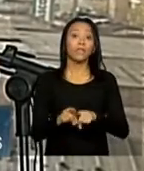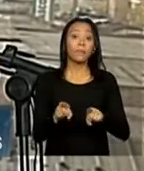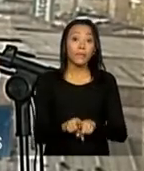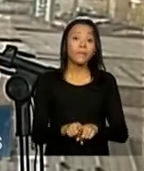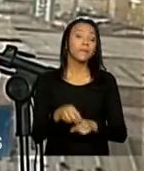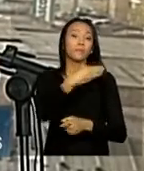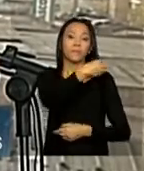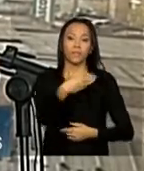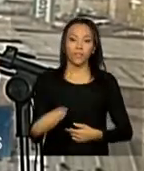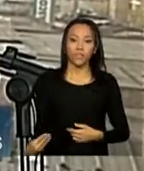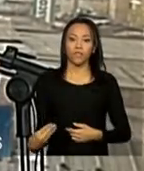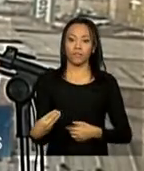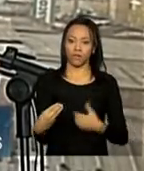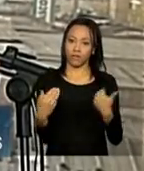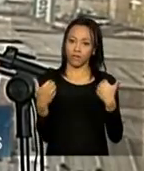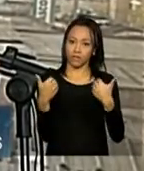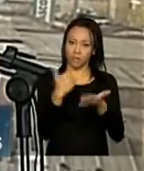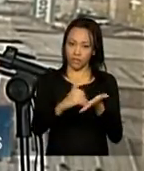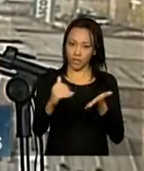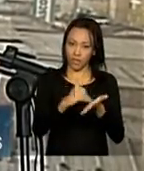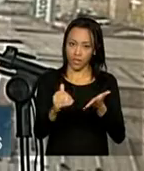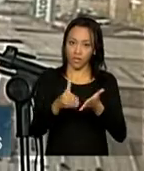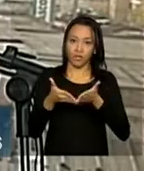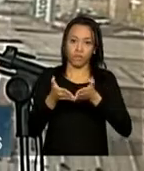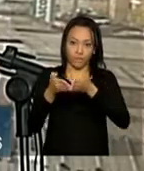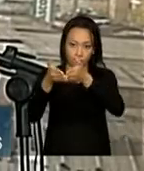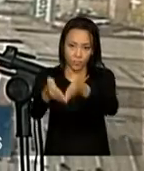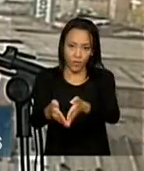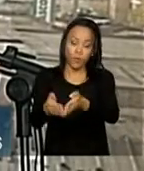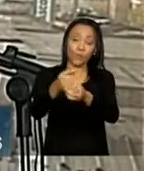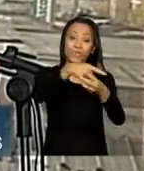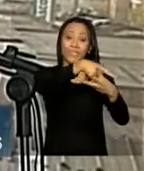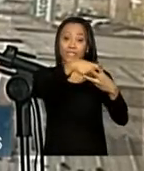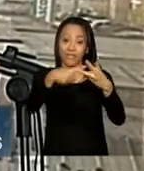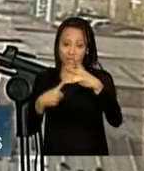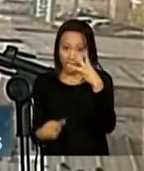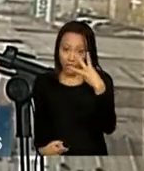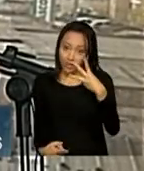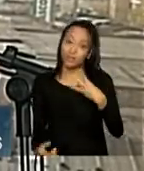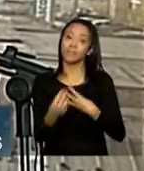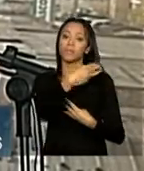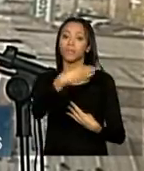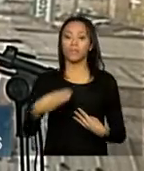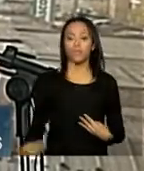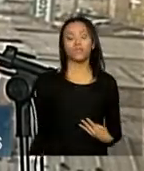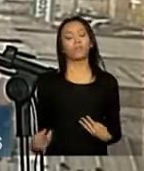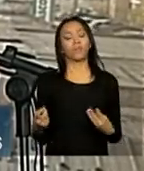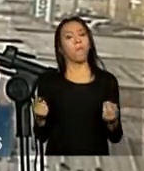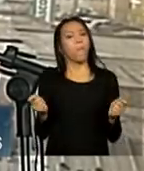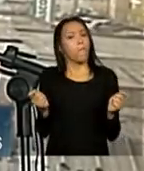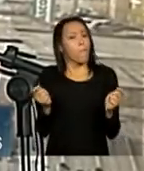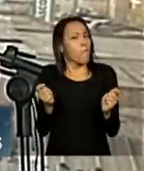da Secretaria dos Portos. Os três ministros são ministros... podem não ter nascido na